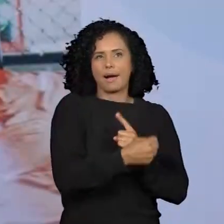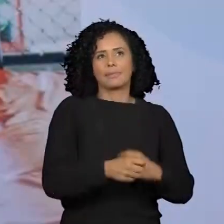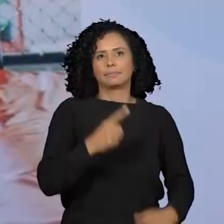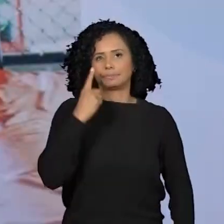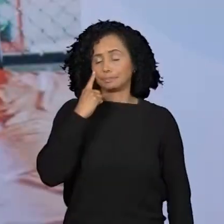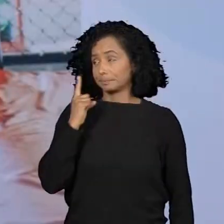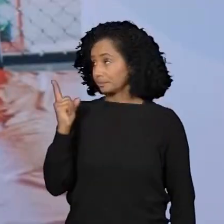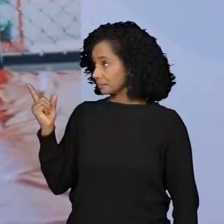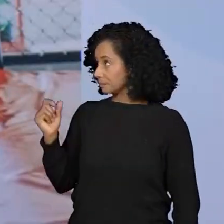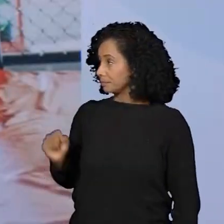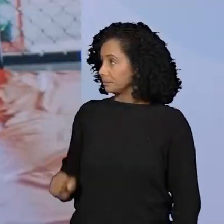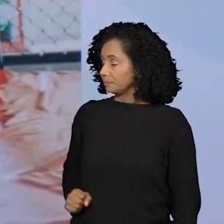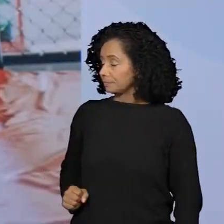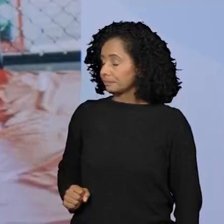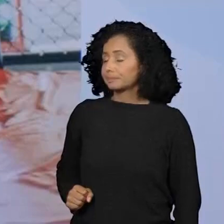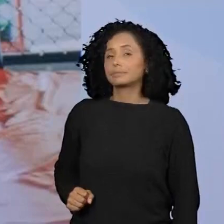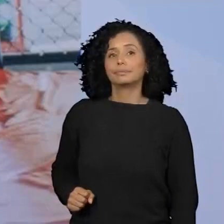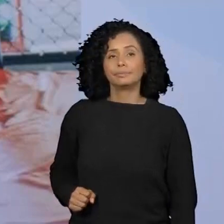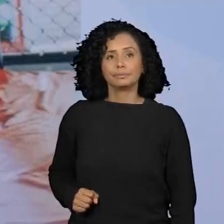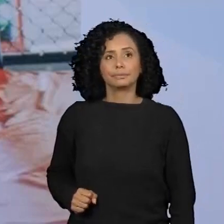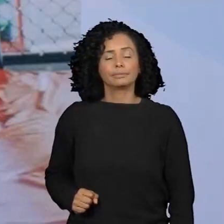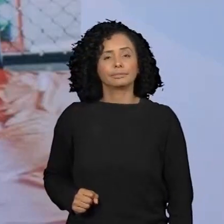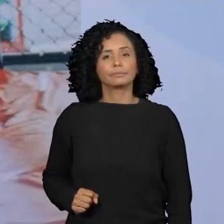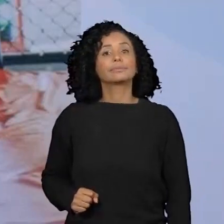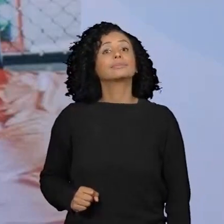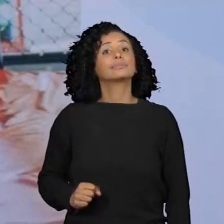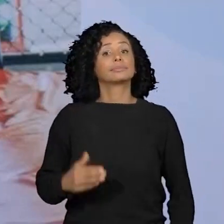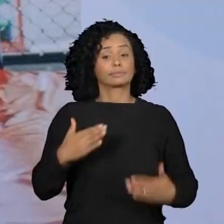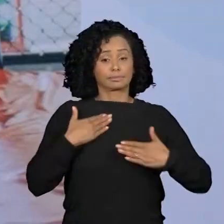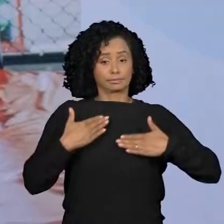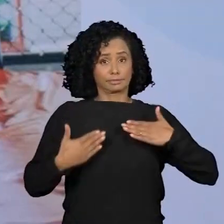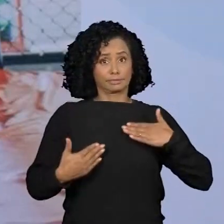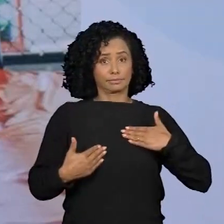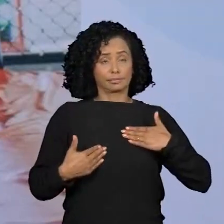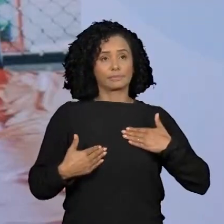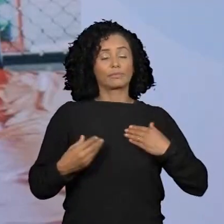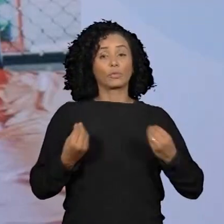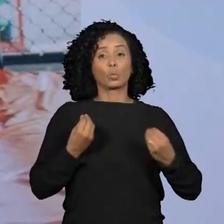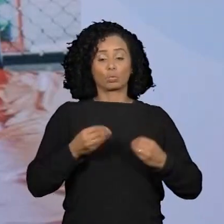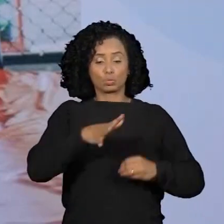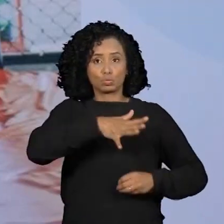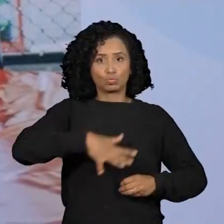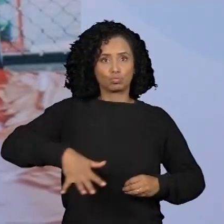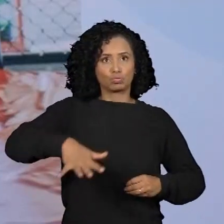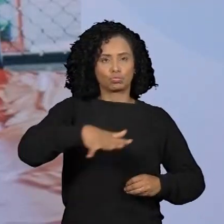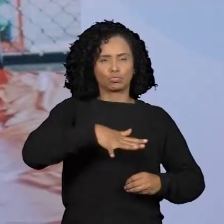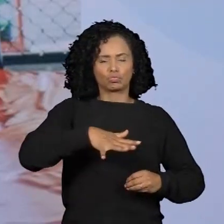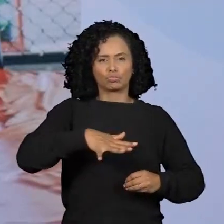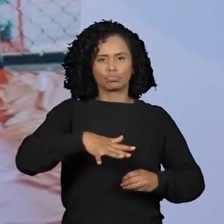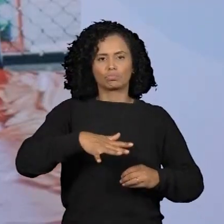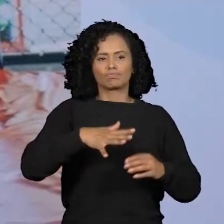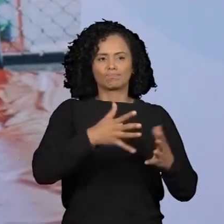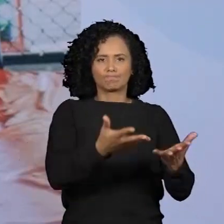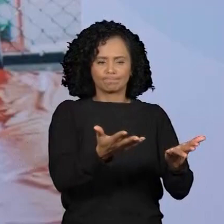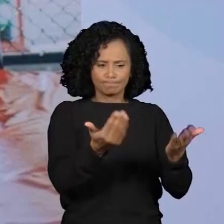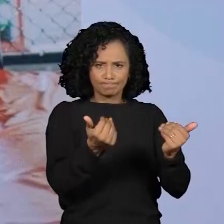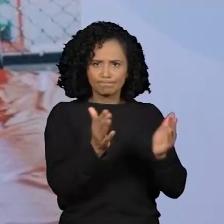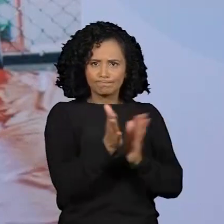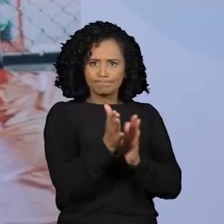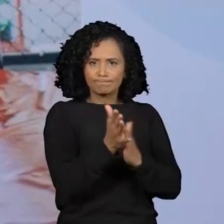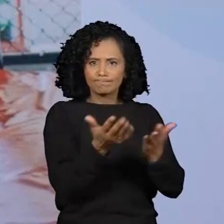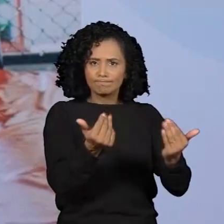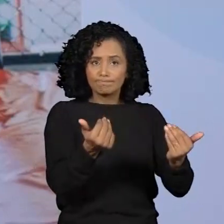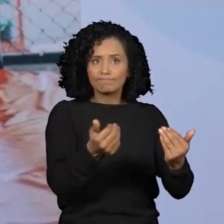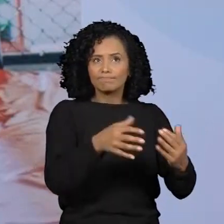nessa luta, nós temos a questão ali usando o chão, né, derrubando o adversário, mas também temos a parte da